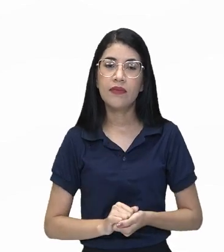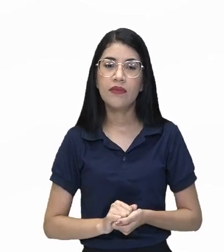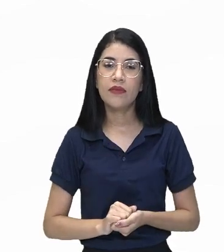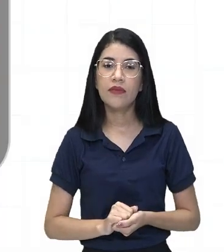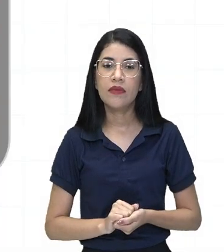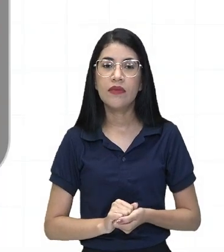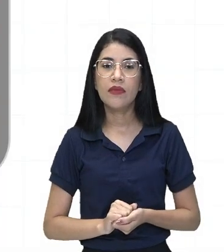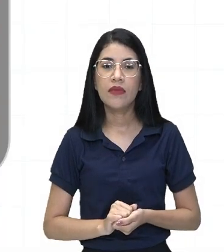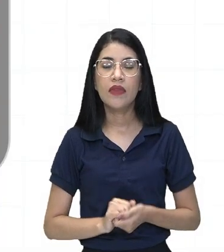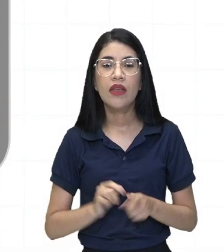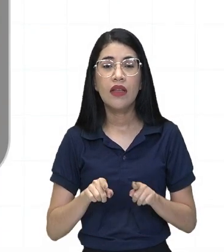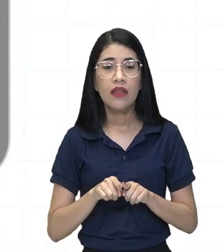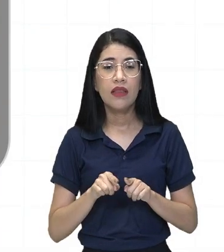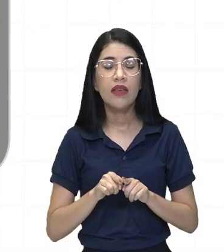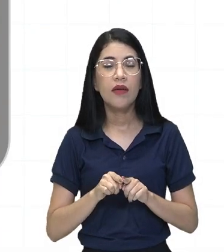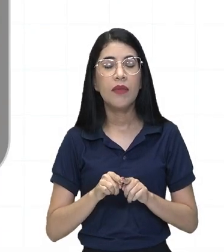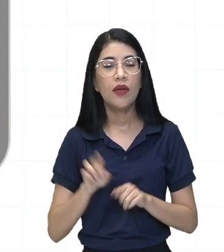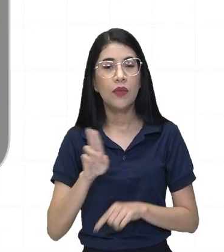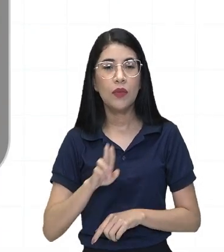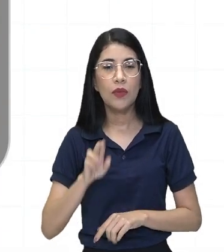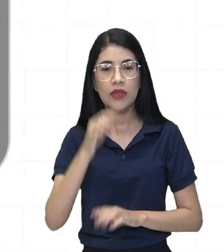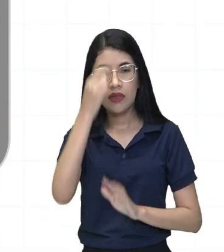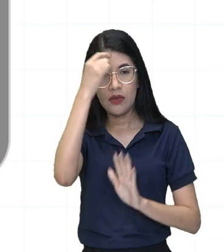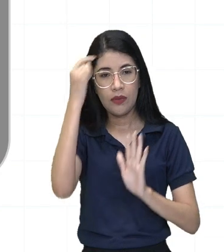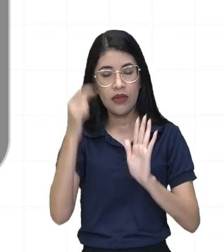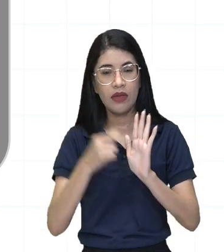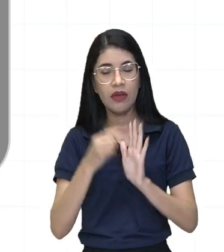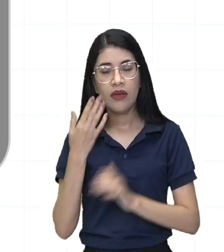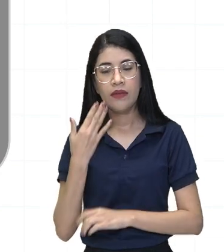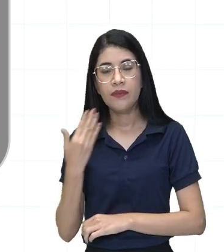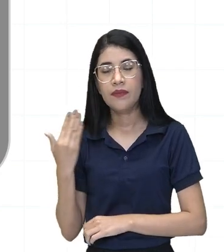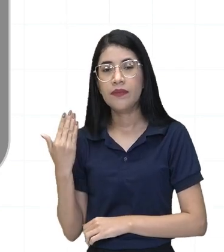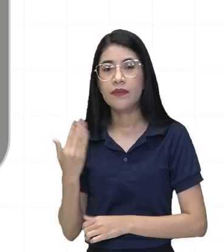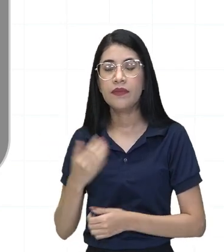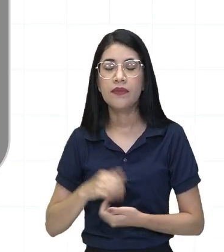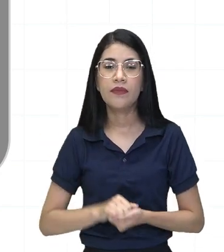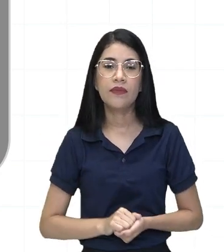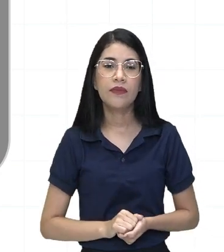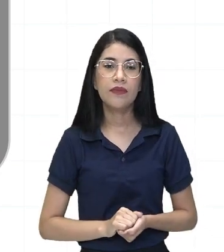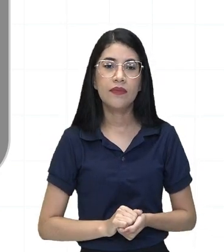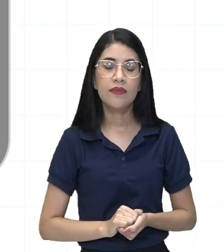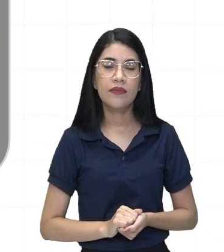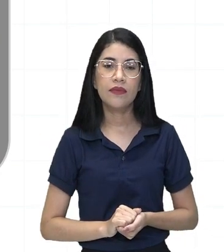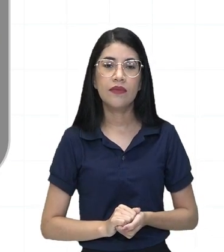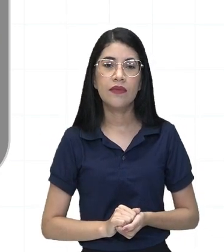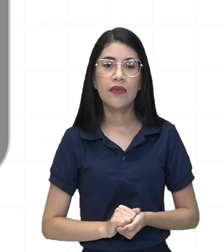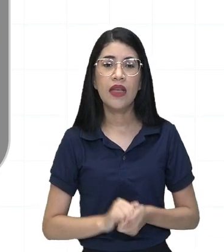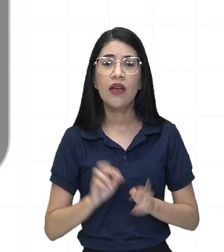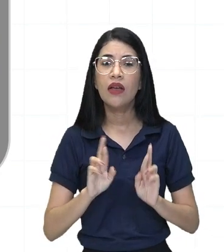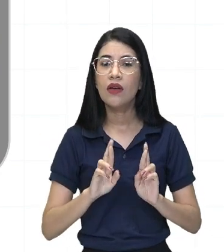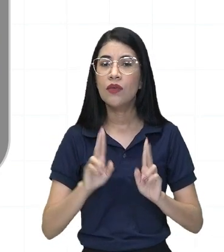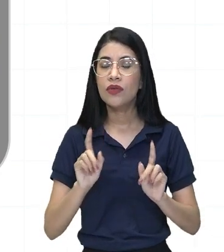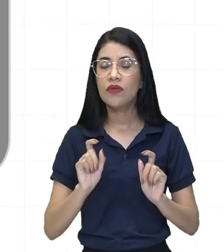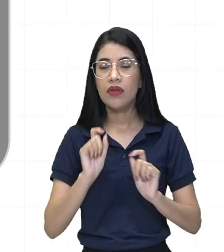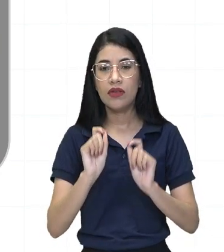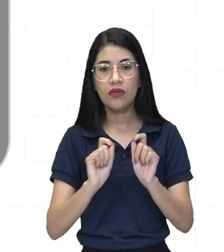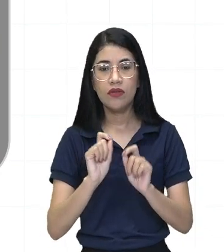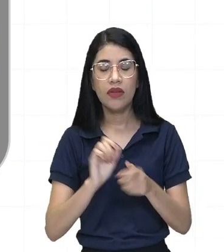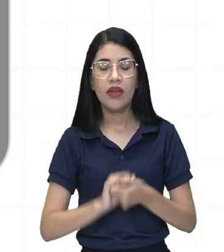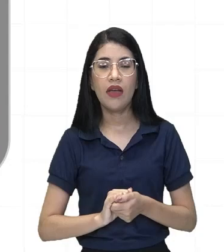essa maquete, né, essa reconstrução que fizeram desse teatro romano. Qual é o diferencial? É a